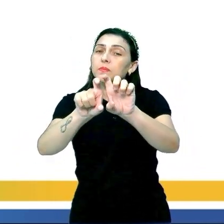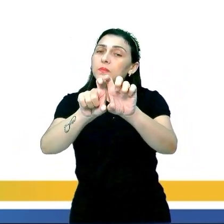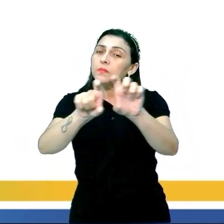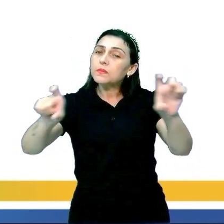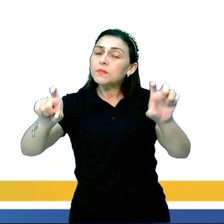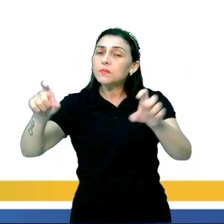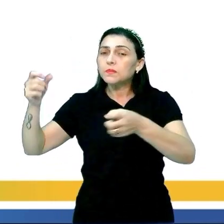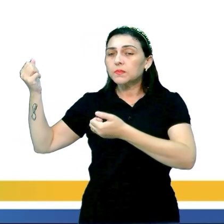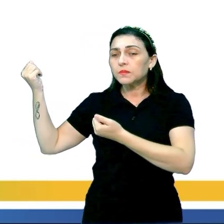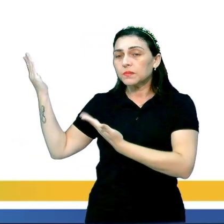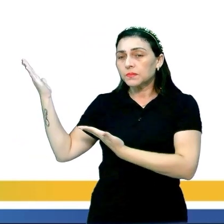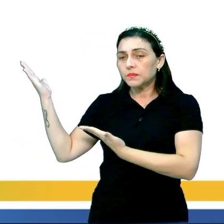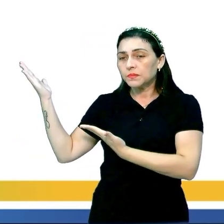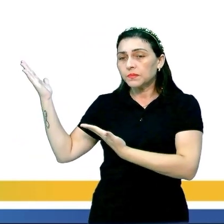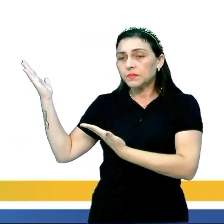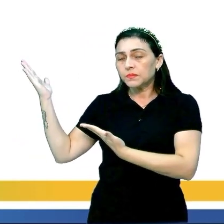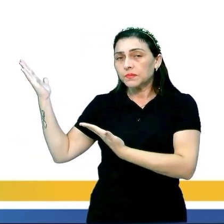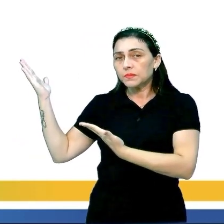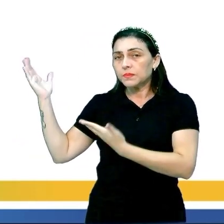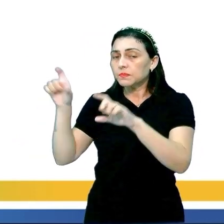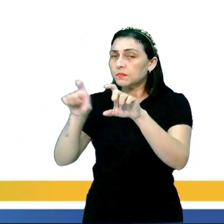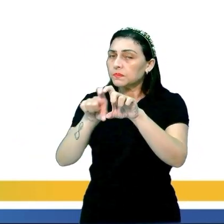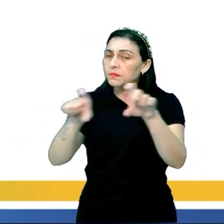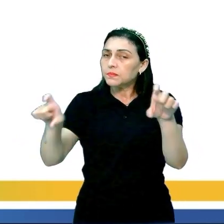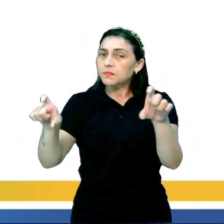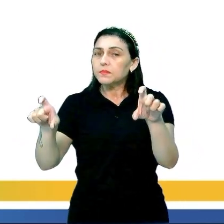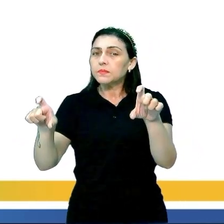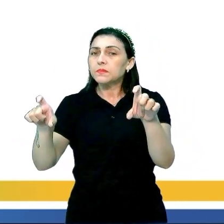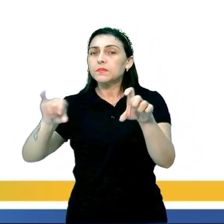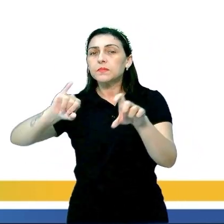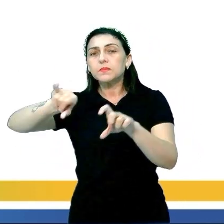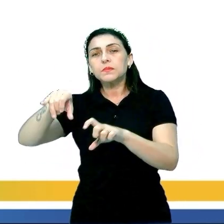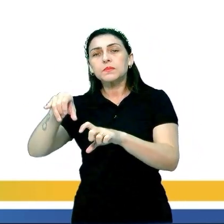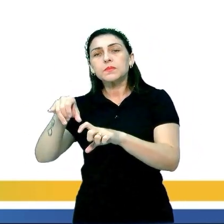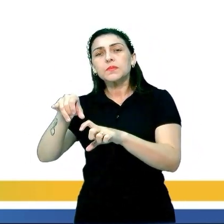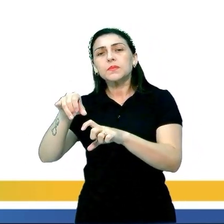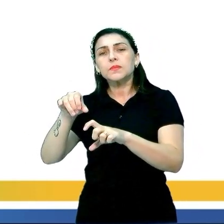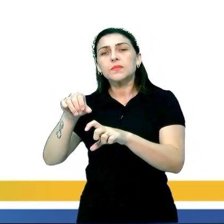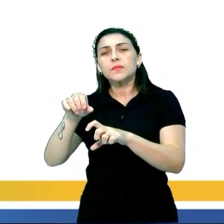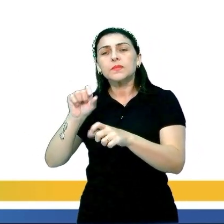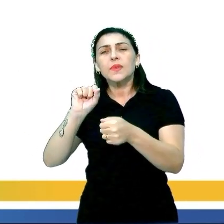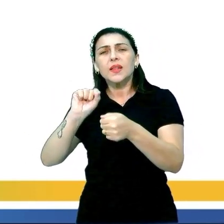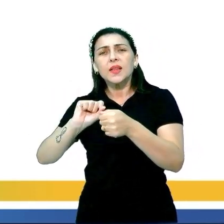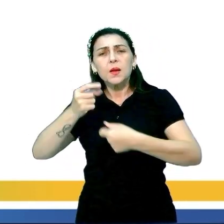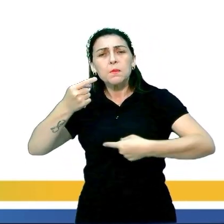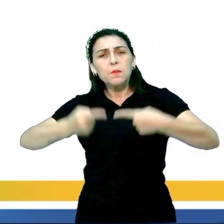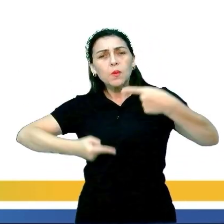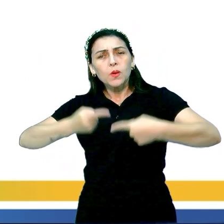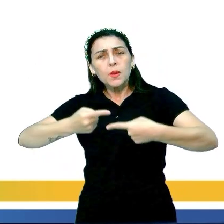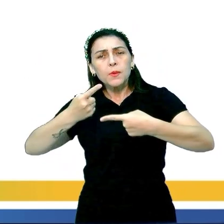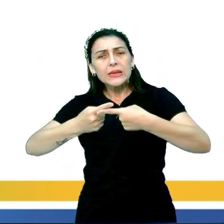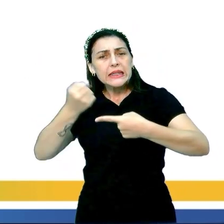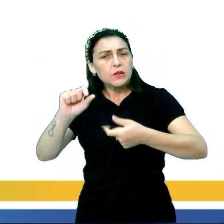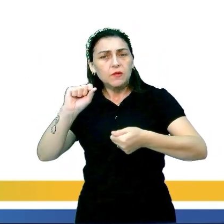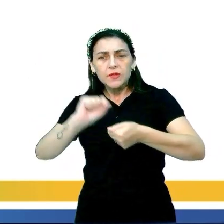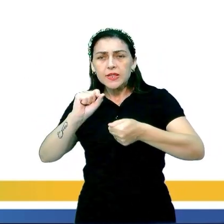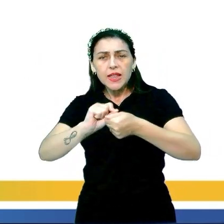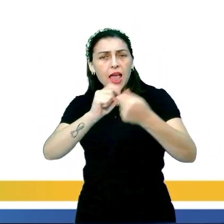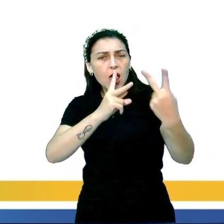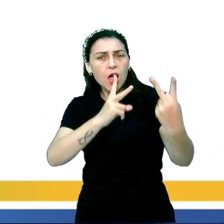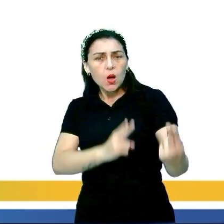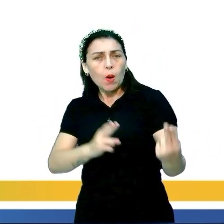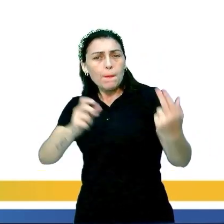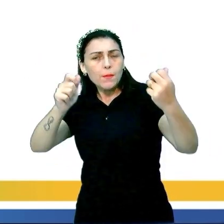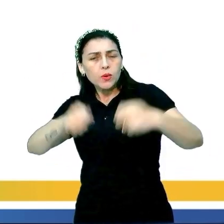expressão aí, E a expressão tá aí, ó, jóvenes, a ser política, porque se não la hacéis, será